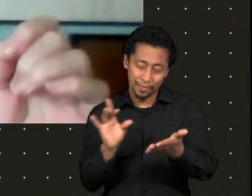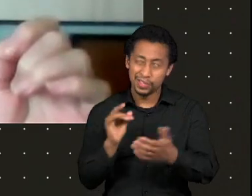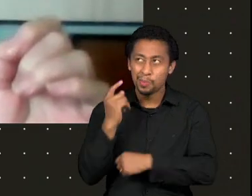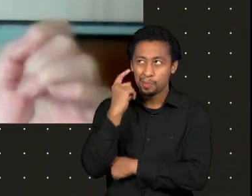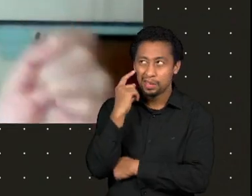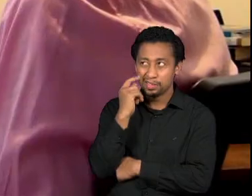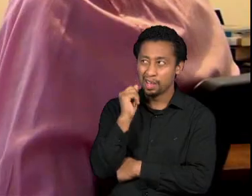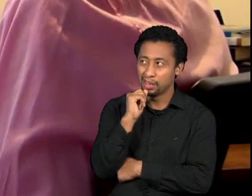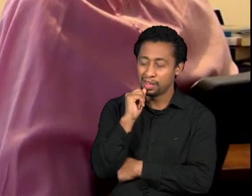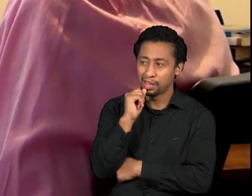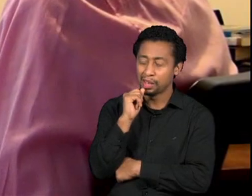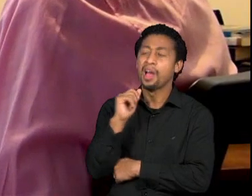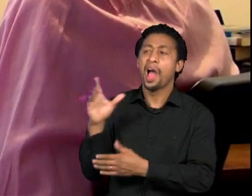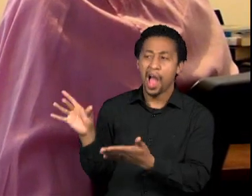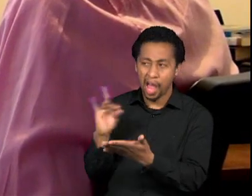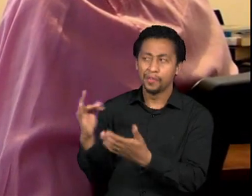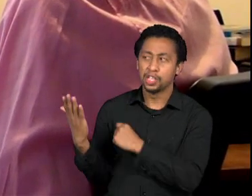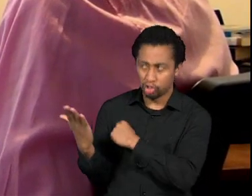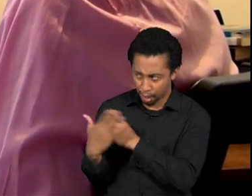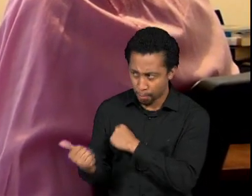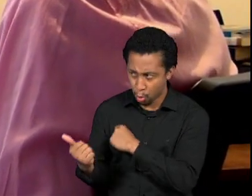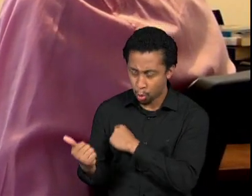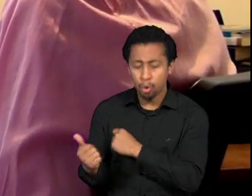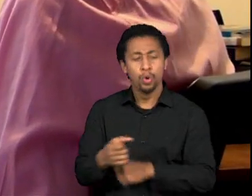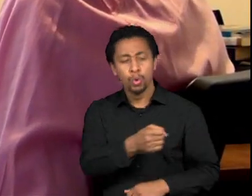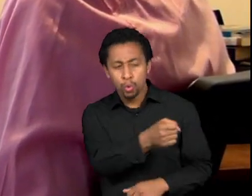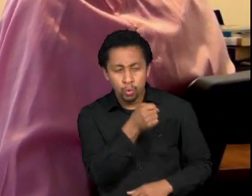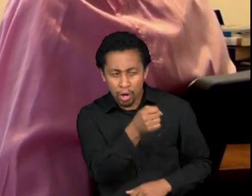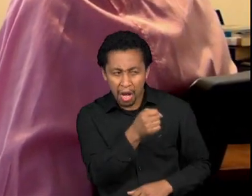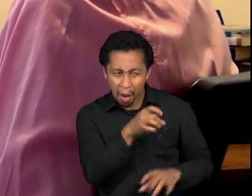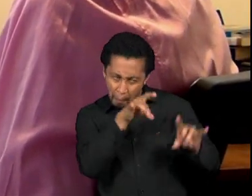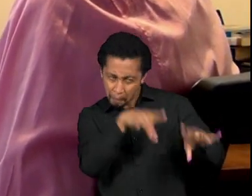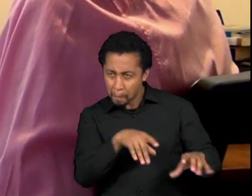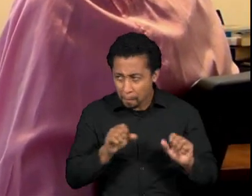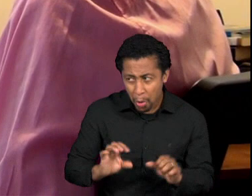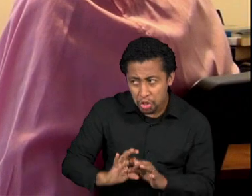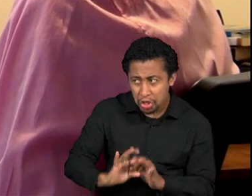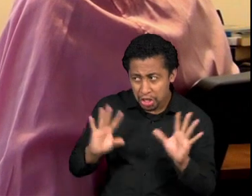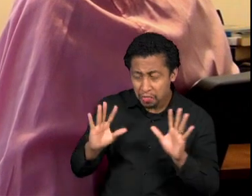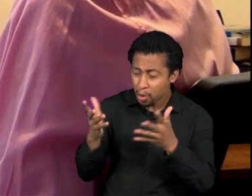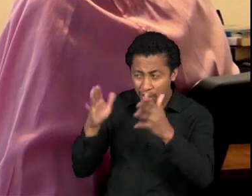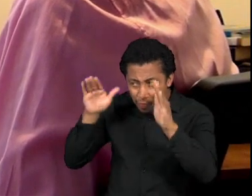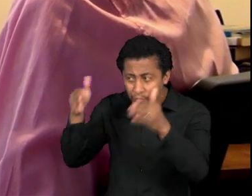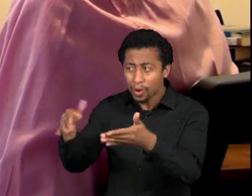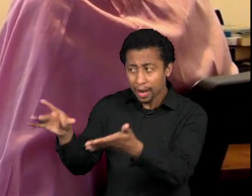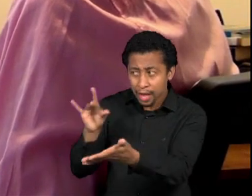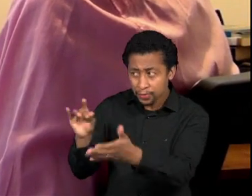do jornal? Porque eu me dedico à revista, melhor do que... Né?